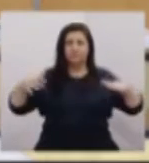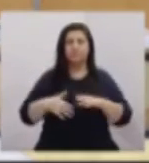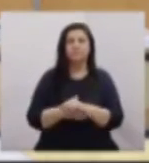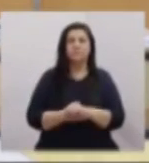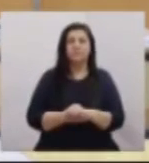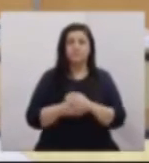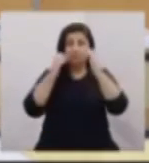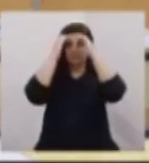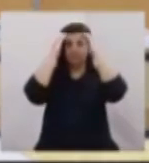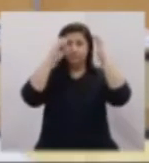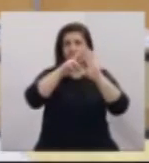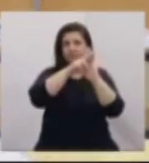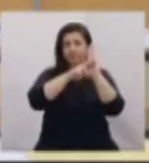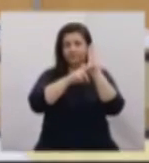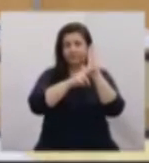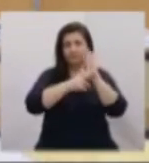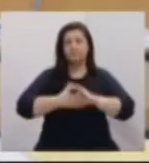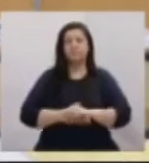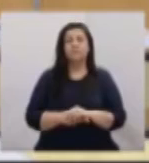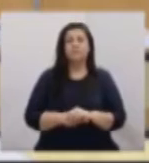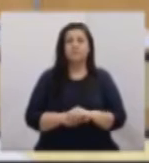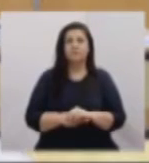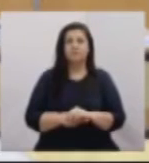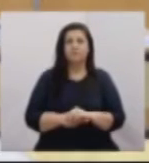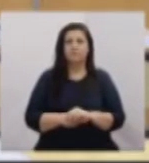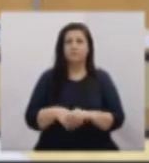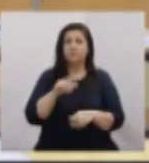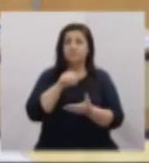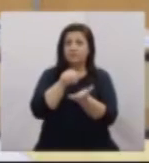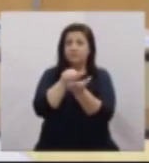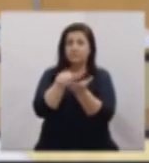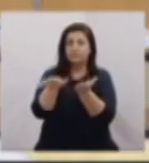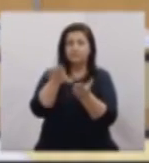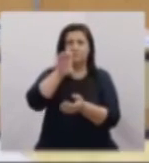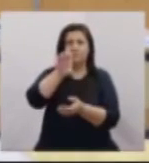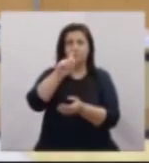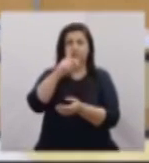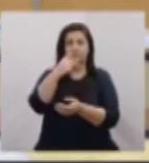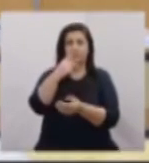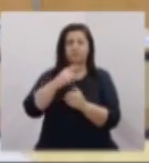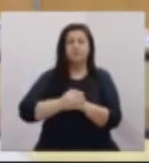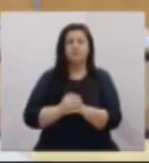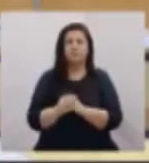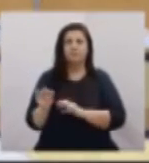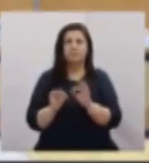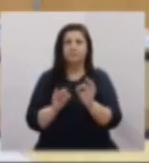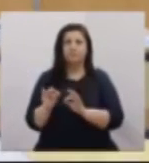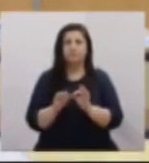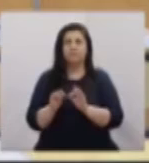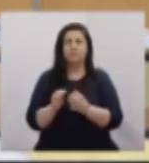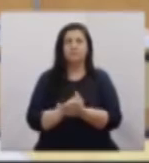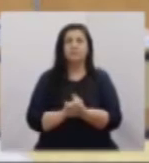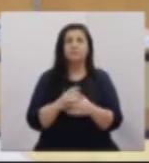plenário, cumpridas as formalidades regimentais, seja oficiado EDP, solicitando providências quanto à